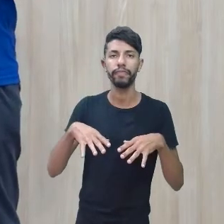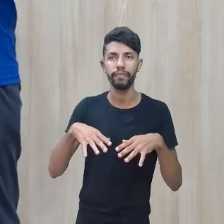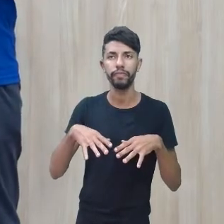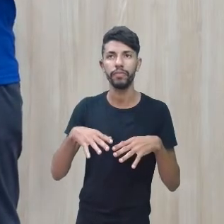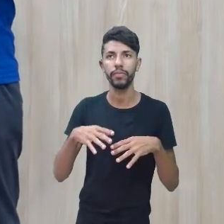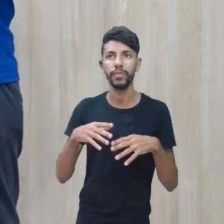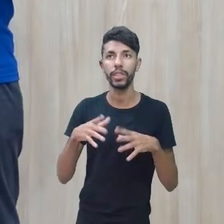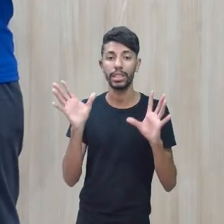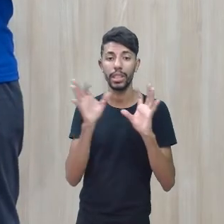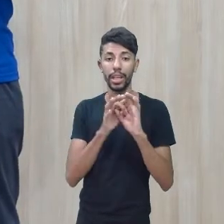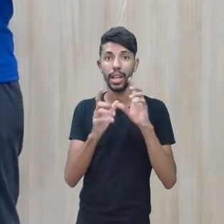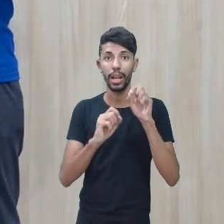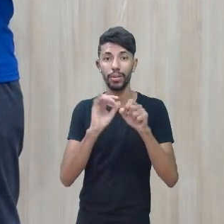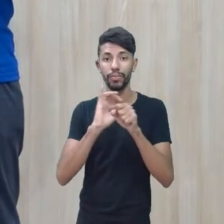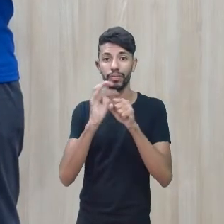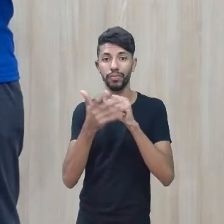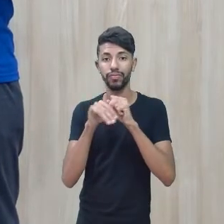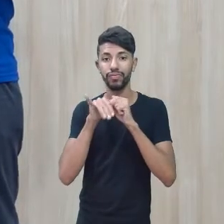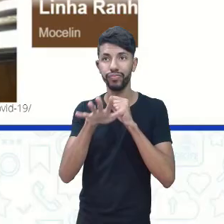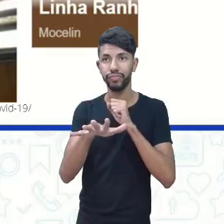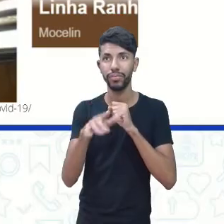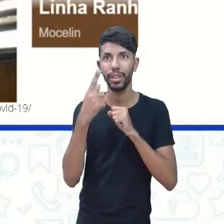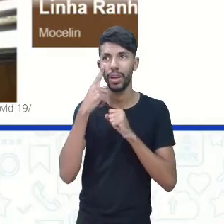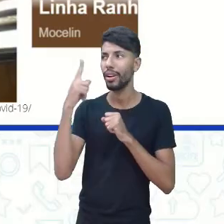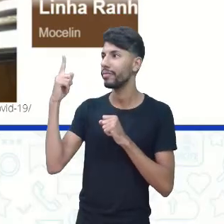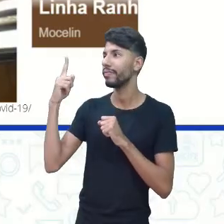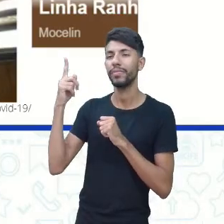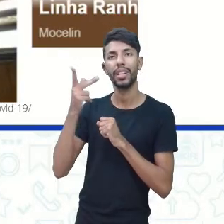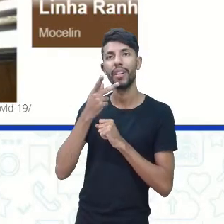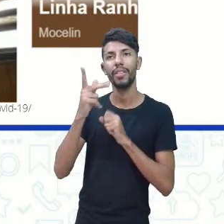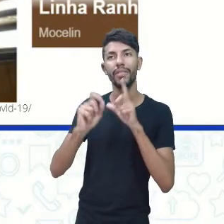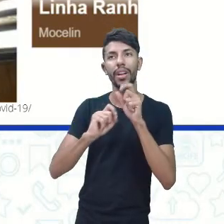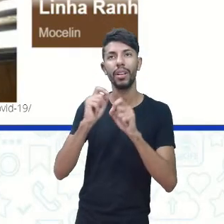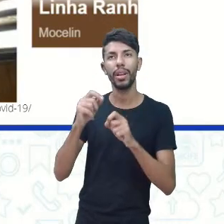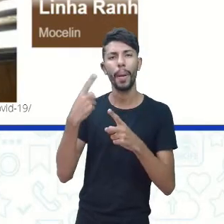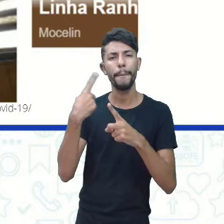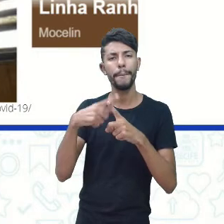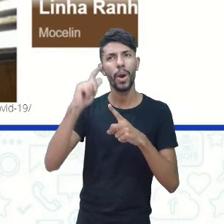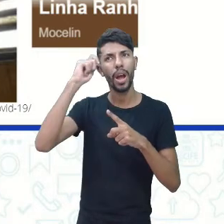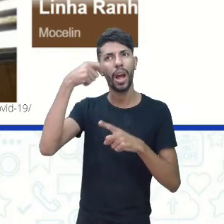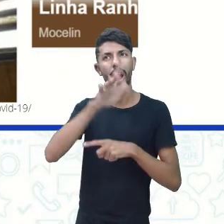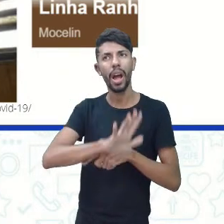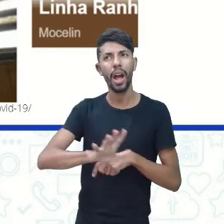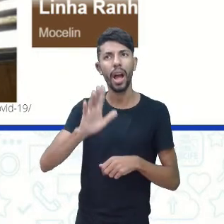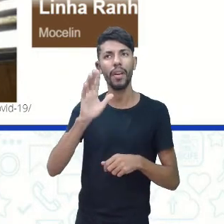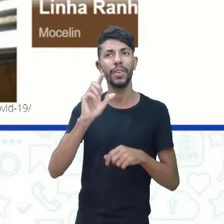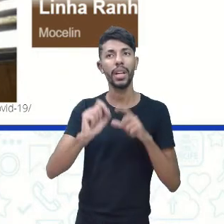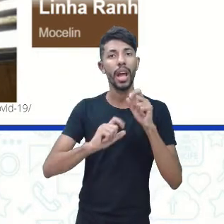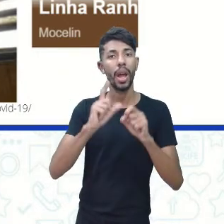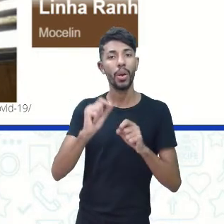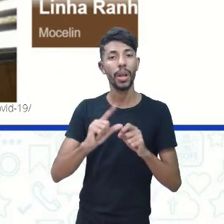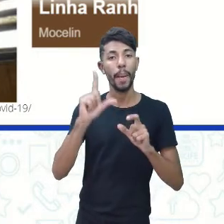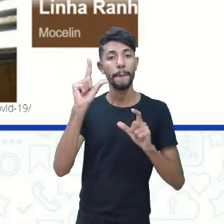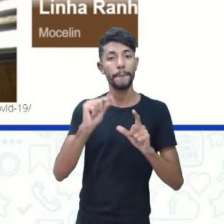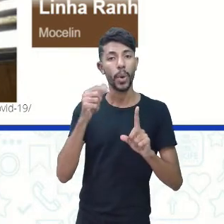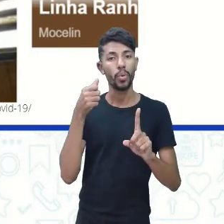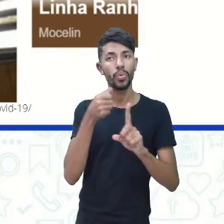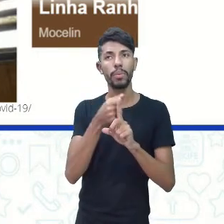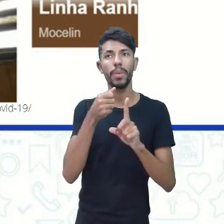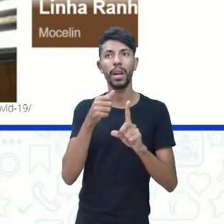da Covid-19, okay, veja só que a matéria nos conta, ó, porque a África tem sido menos afetada